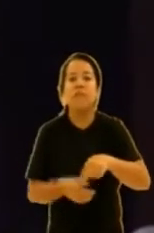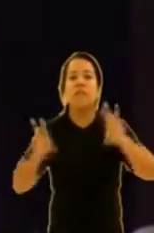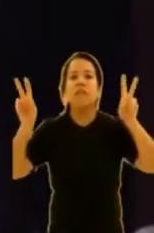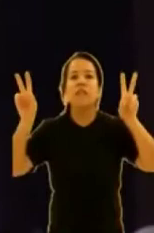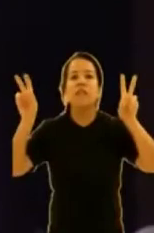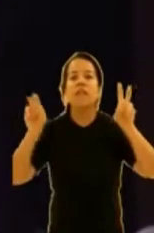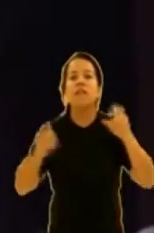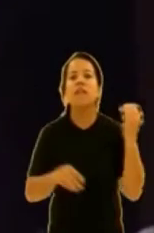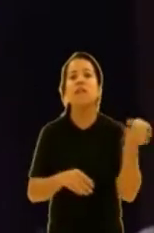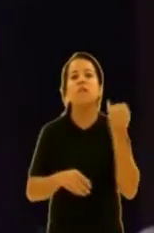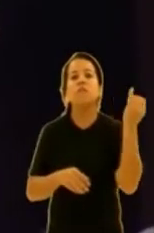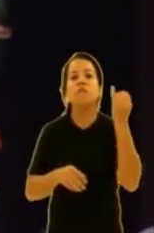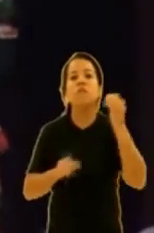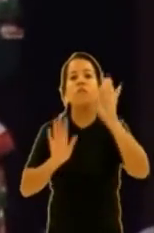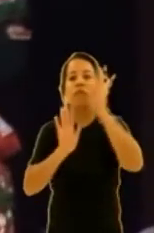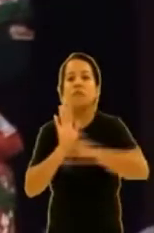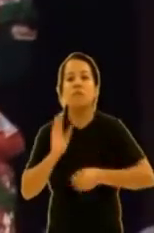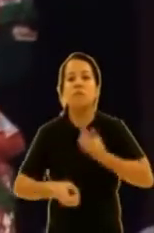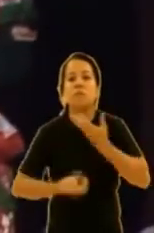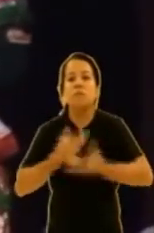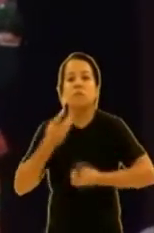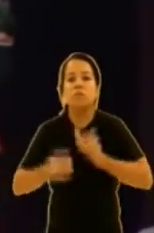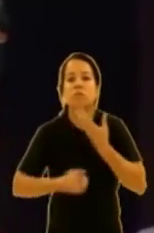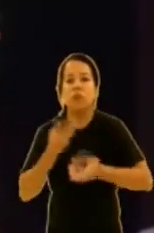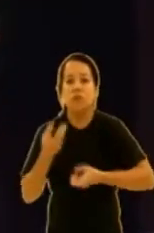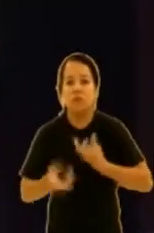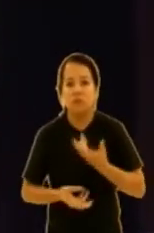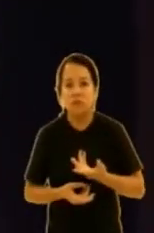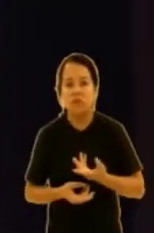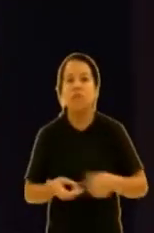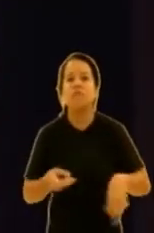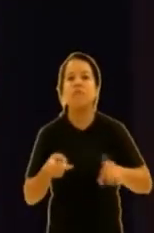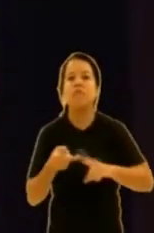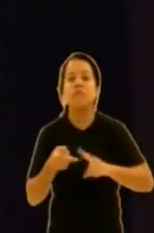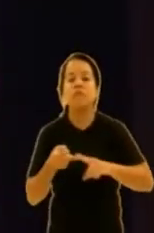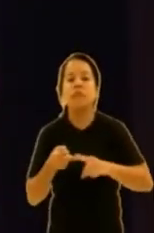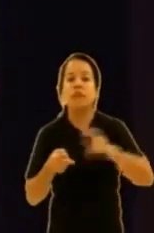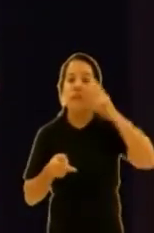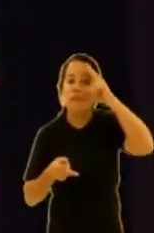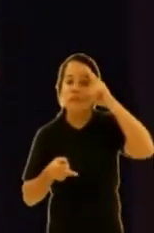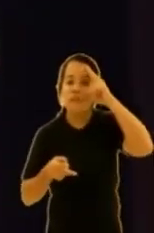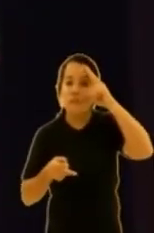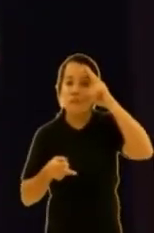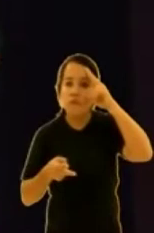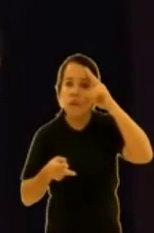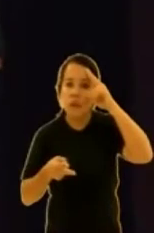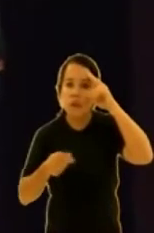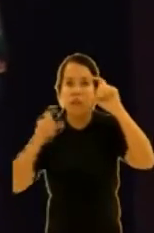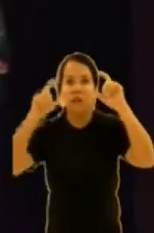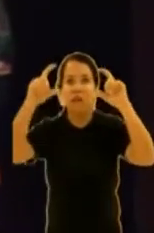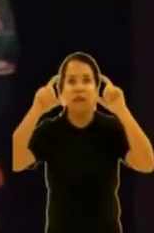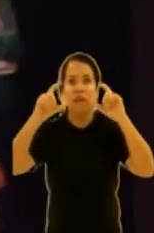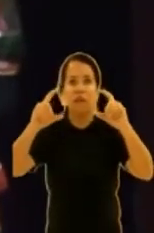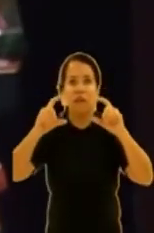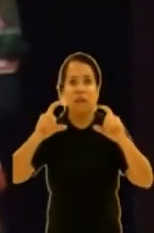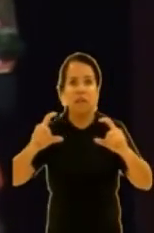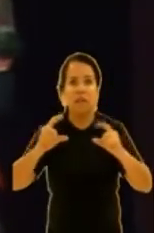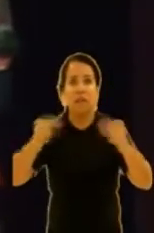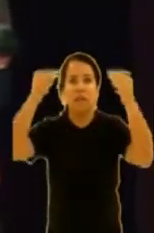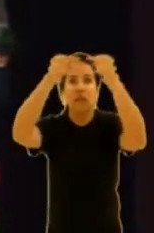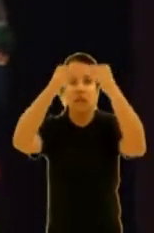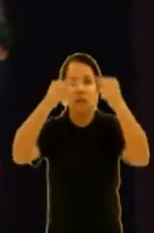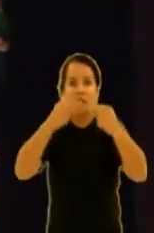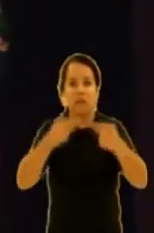da leitura de textos poéticos e histórias rimadas na alfabetização e sobre literatura infantil